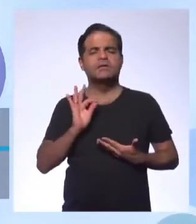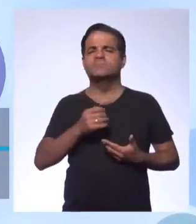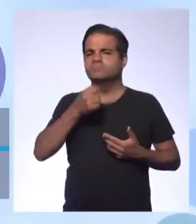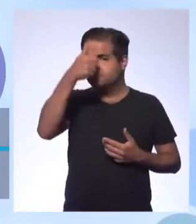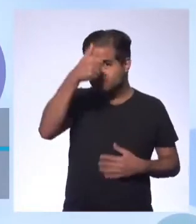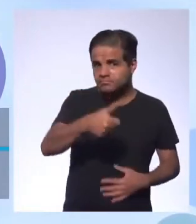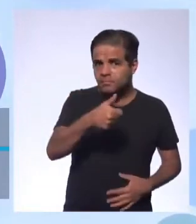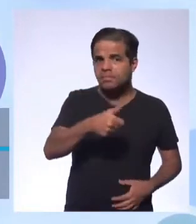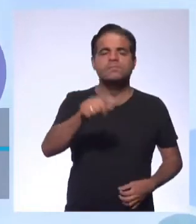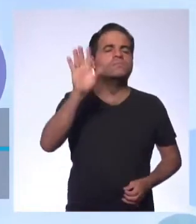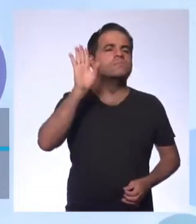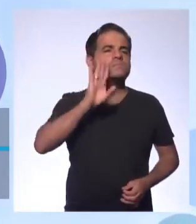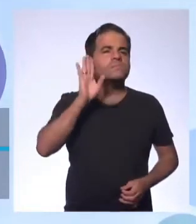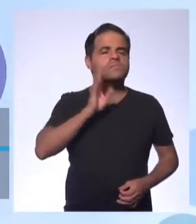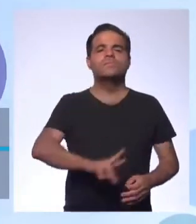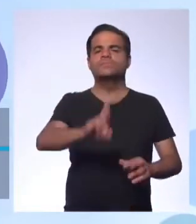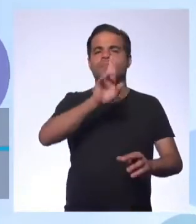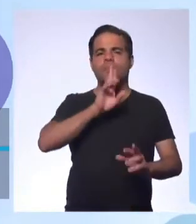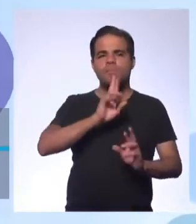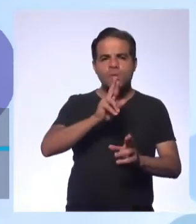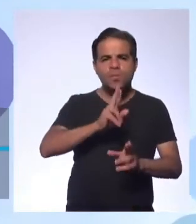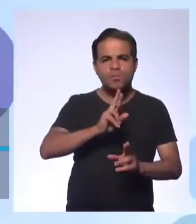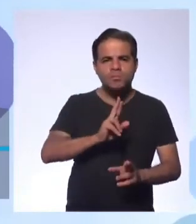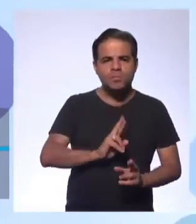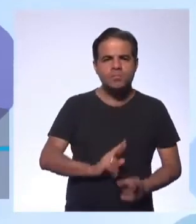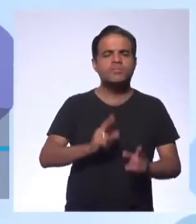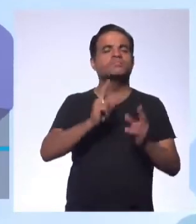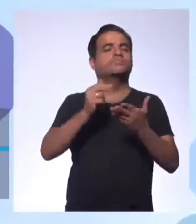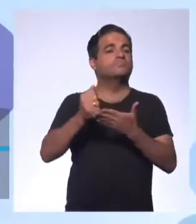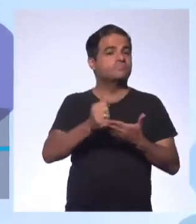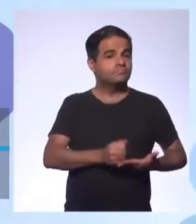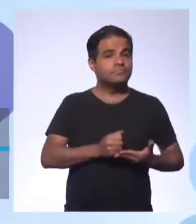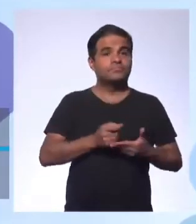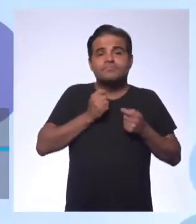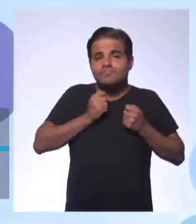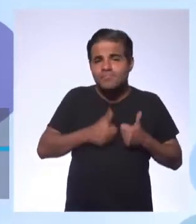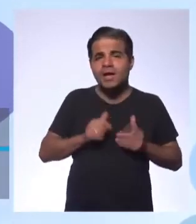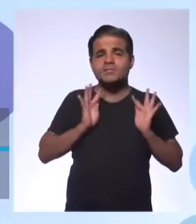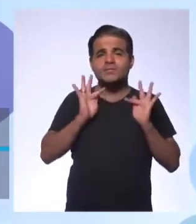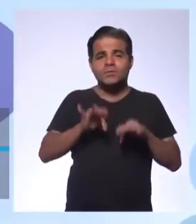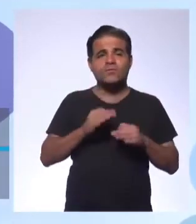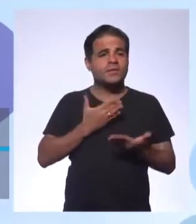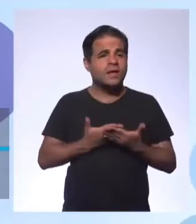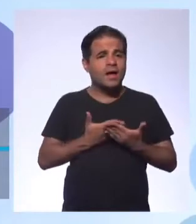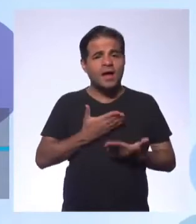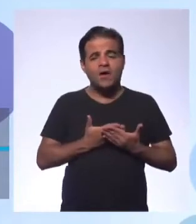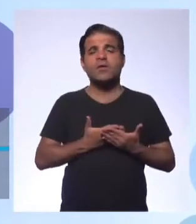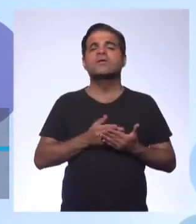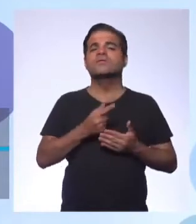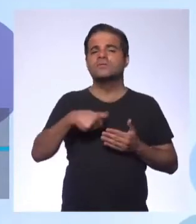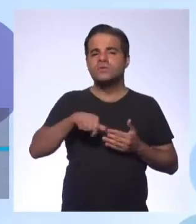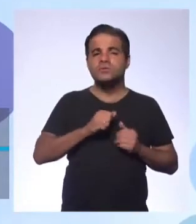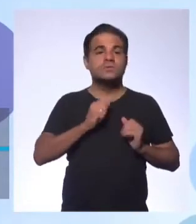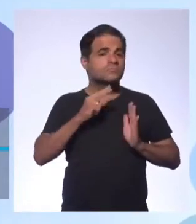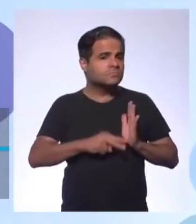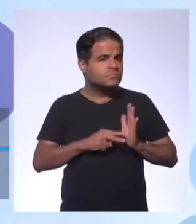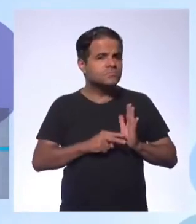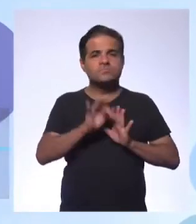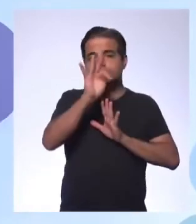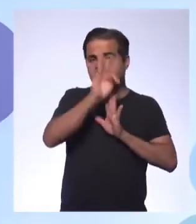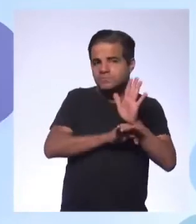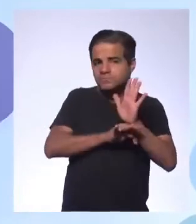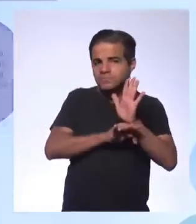ok? Bem legal as respostas que vocês trouxeram. Nós já estamos quase no fim da aula, mas nós iremos ler um